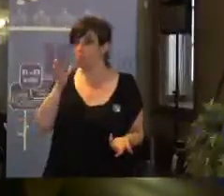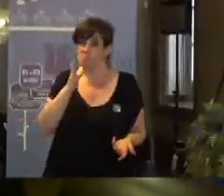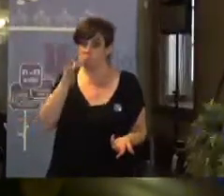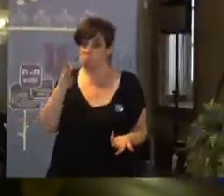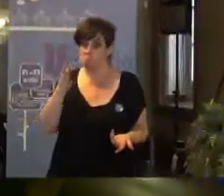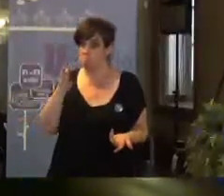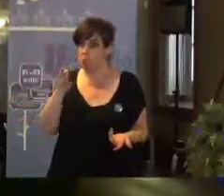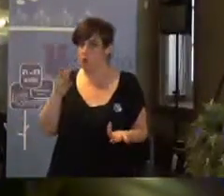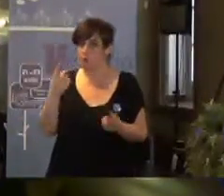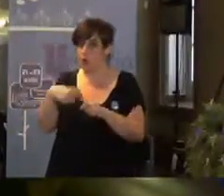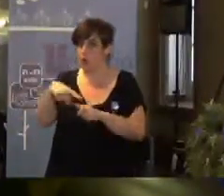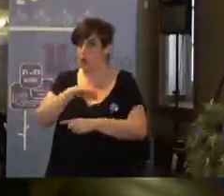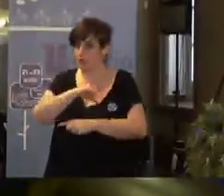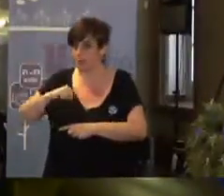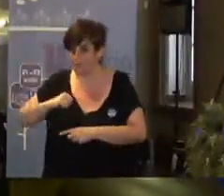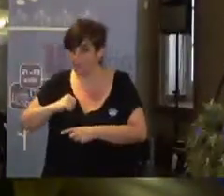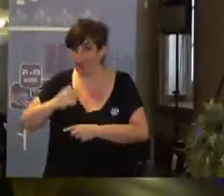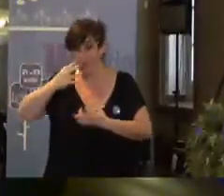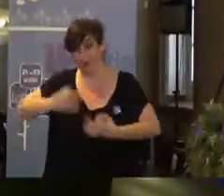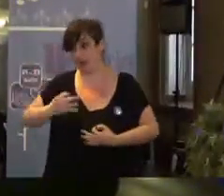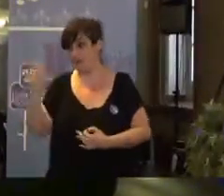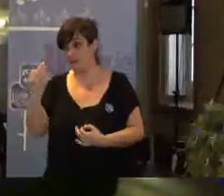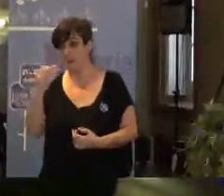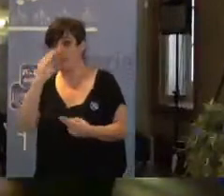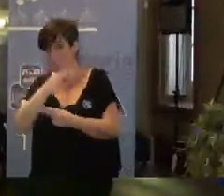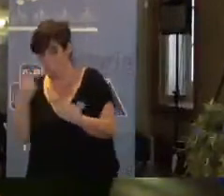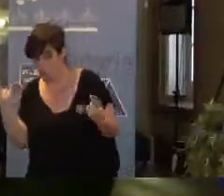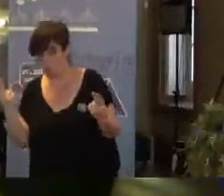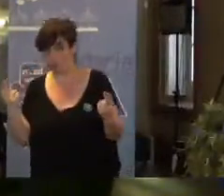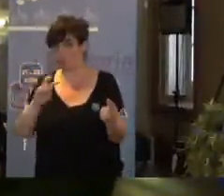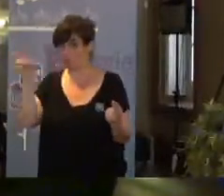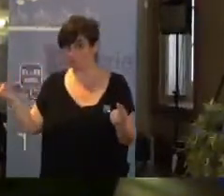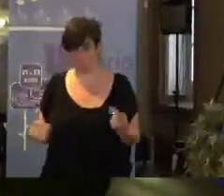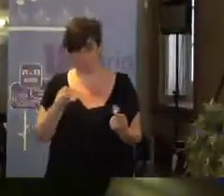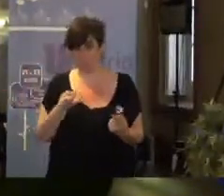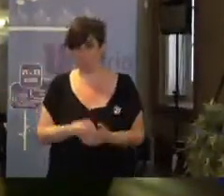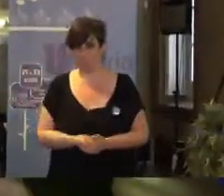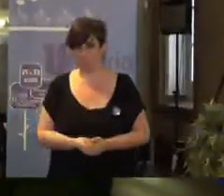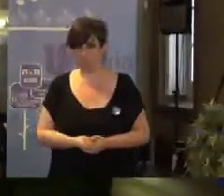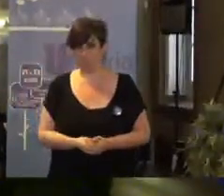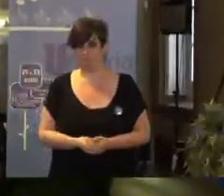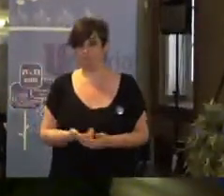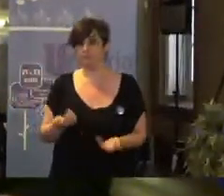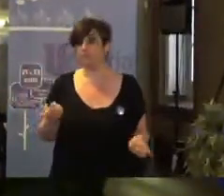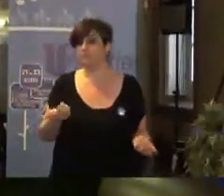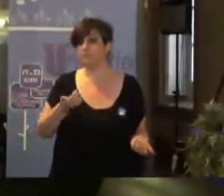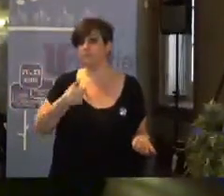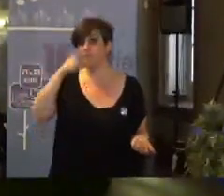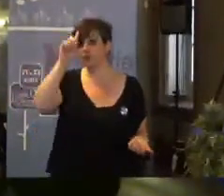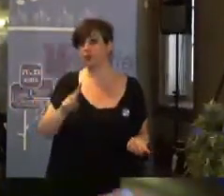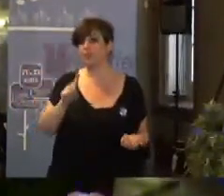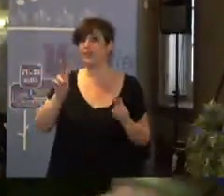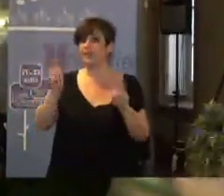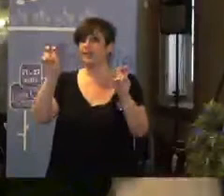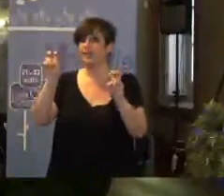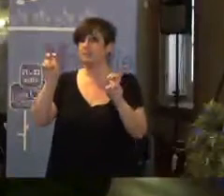entre interesses privados e interesses públicos, tudo isso vai criando, obviamente, um desencanto com a democracia, com a ideia